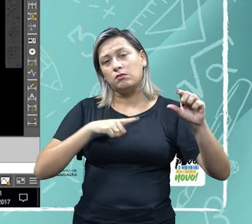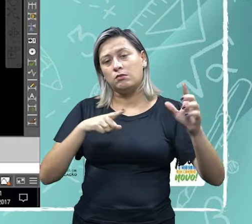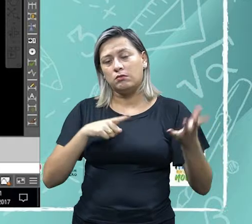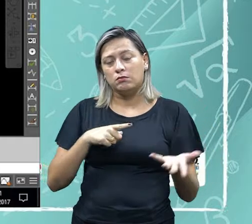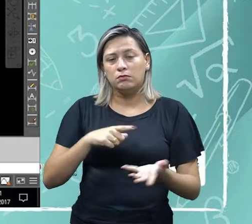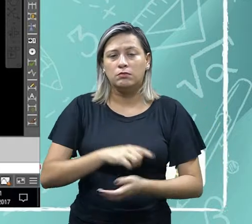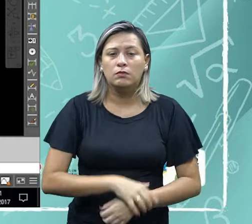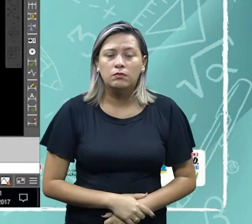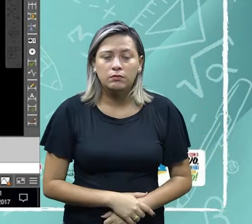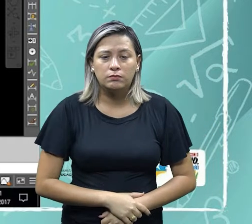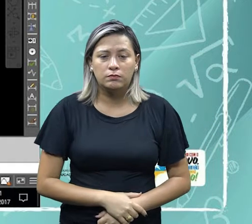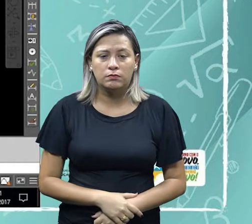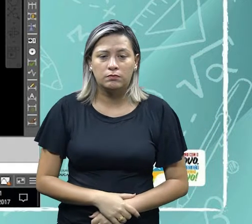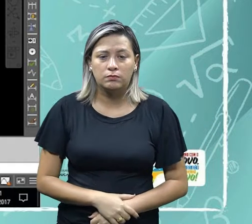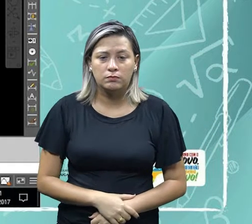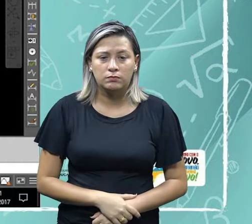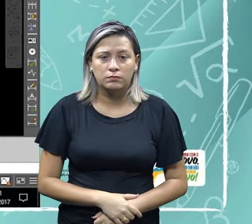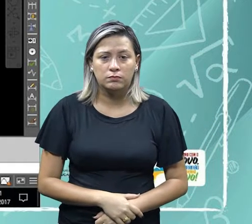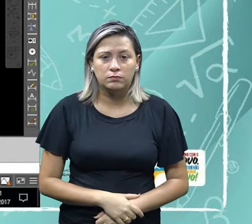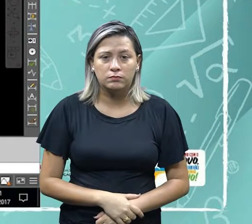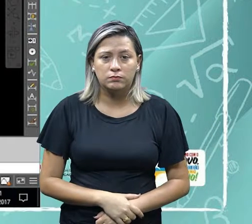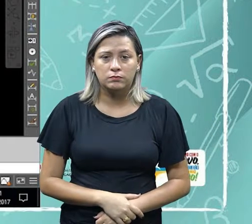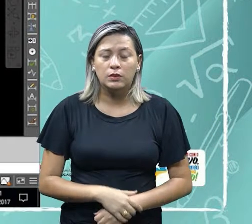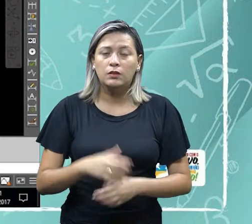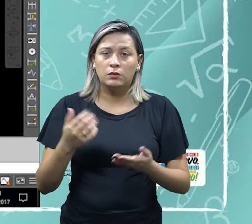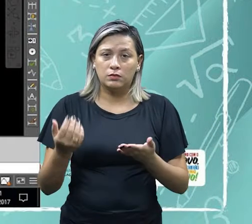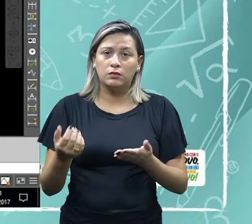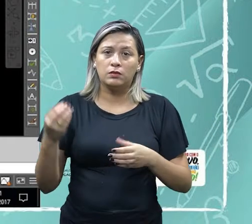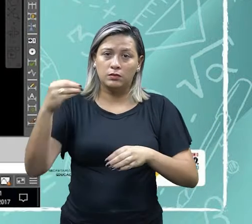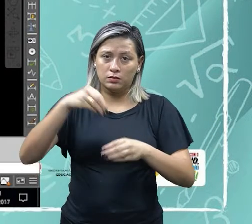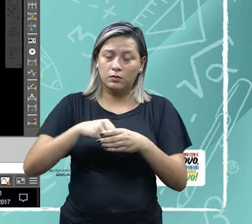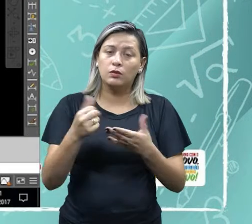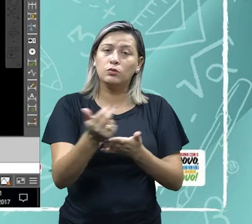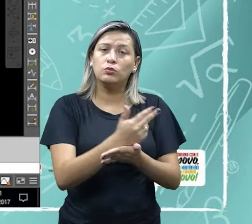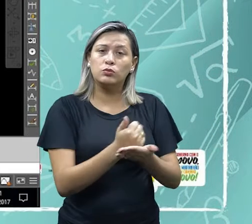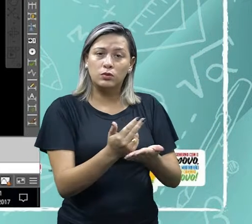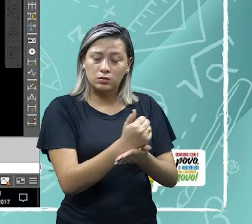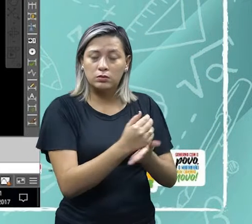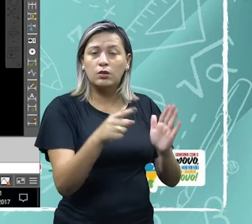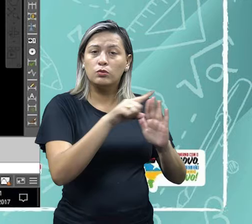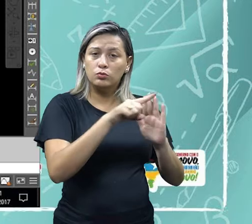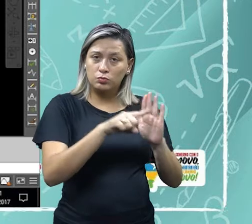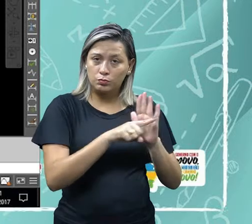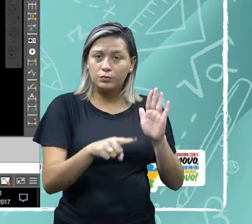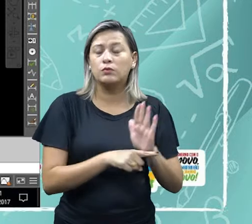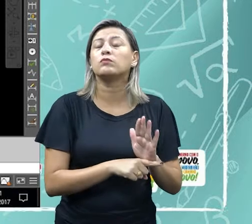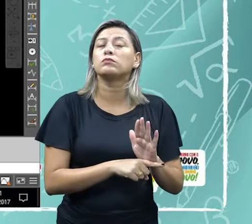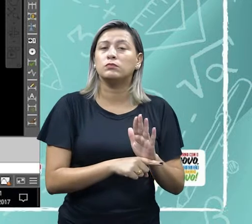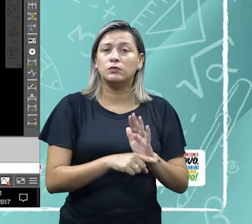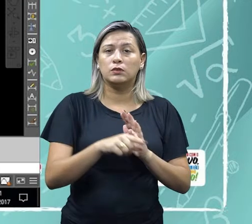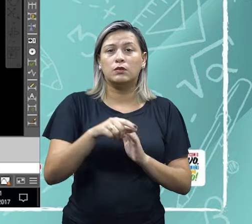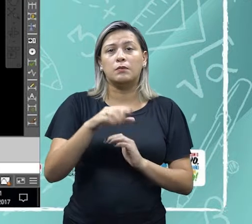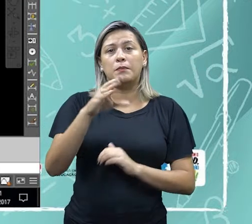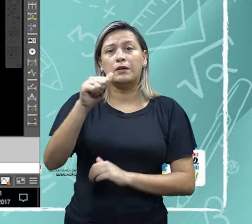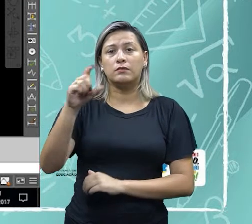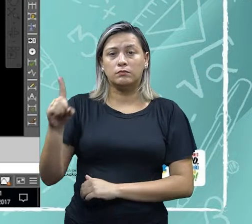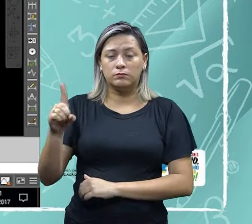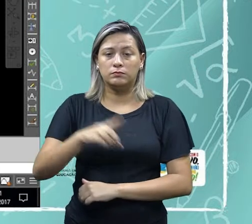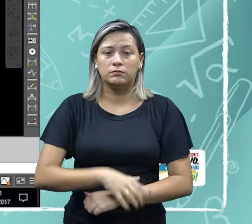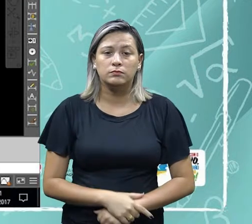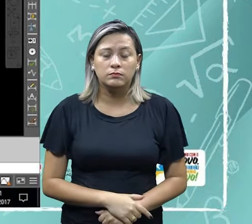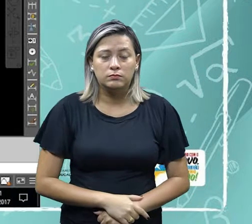obviamente, dentro do espaço CAD, tá? Tem que ter um programa CAD, aí você vai, acessa o